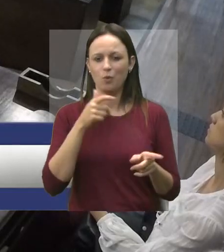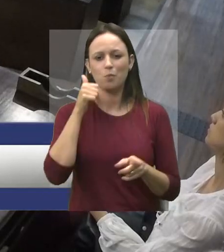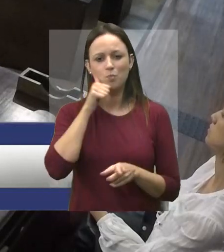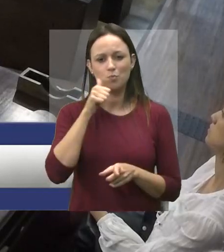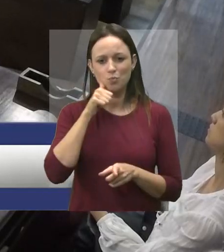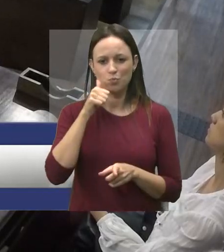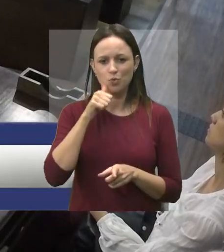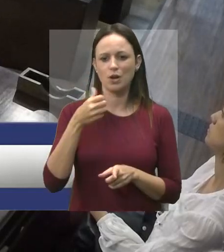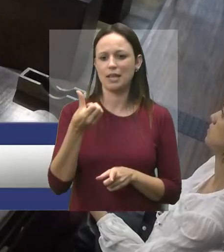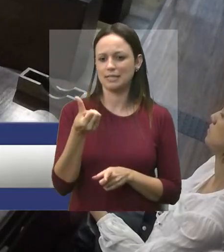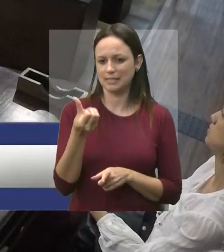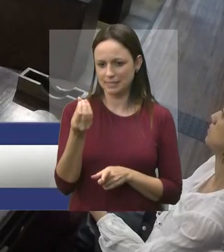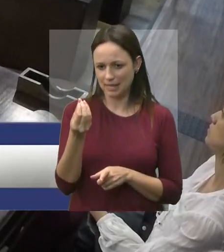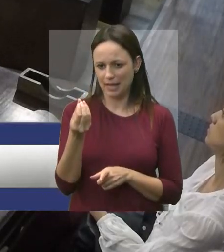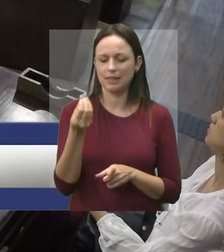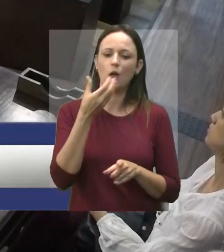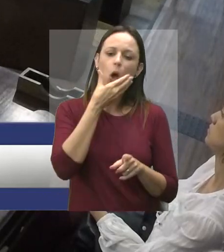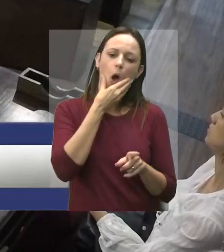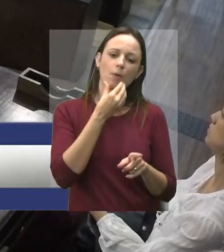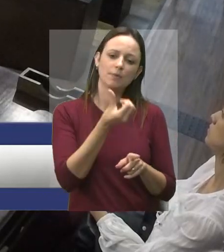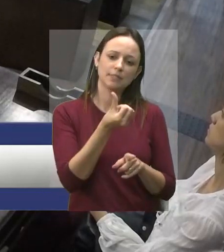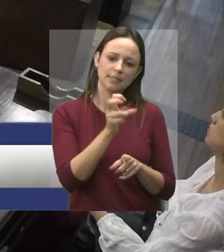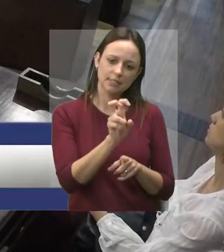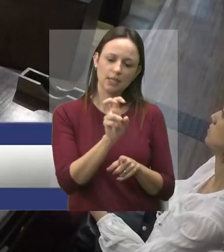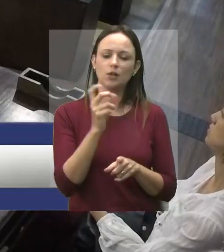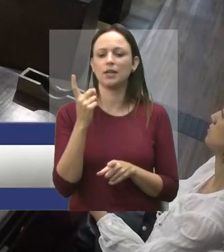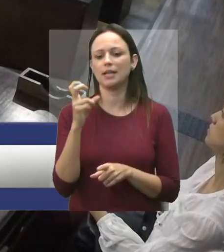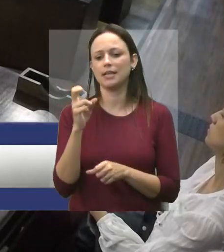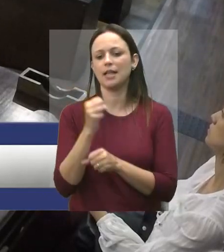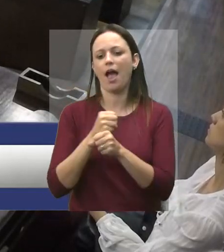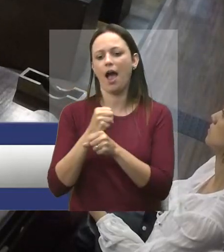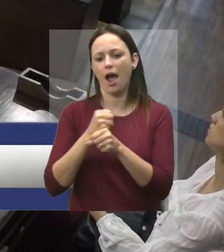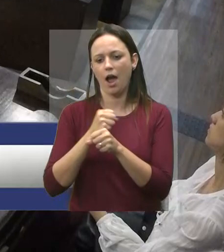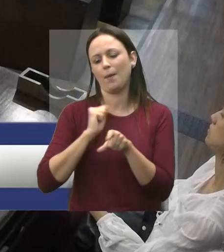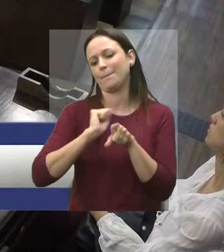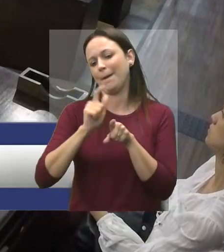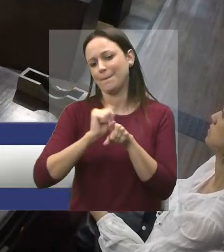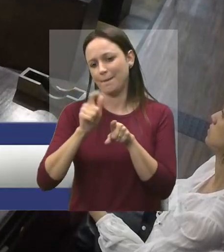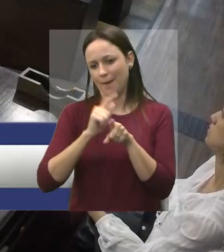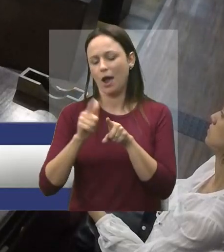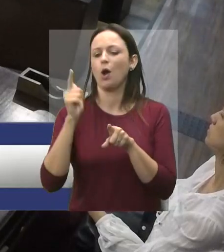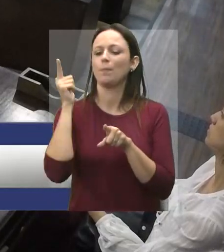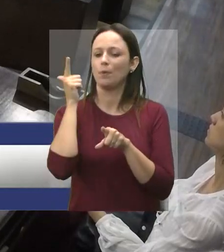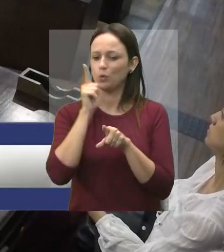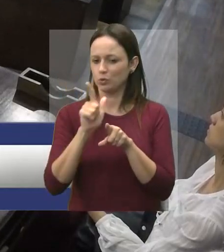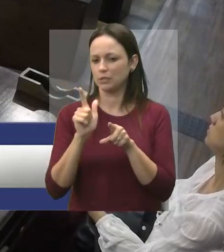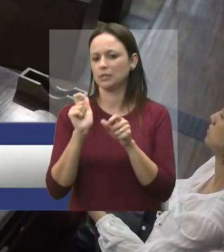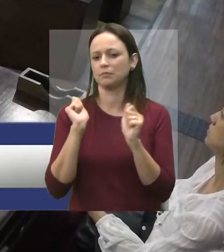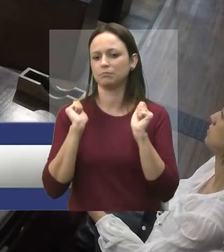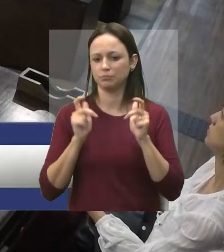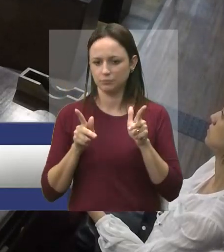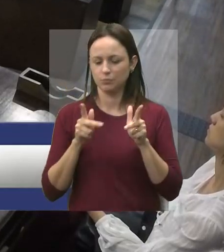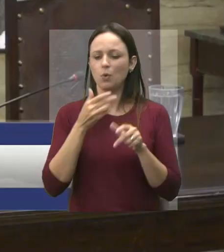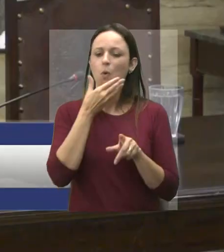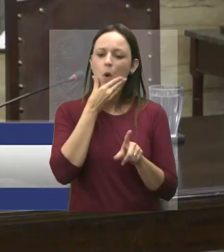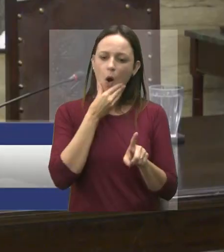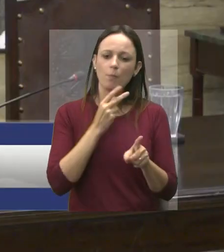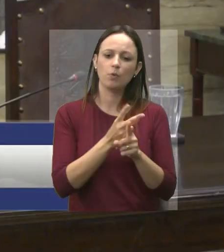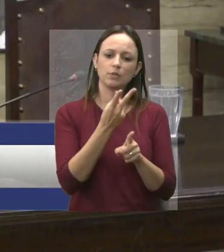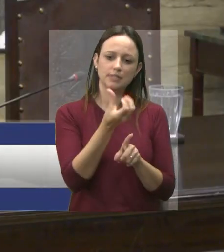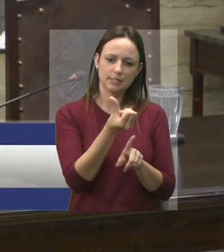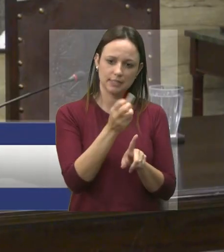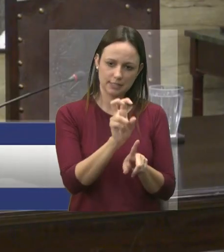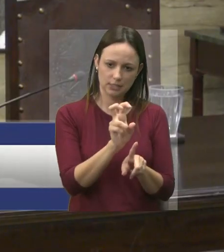homem com 65, 15 anos de contribuição para adquirir o direito do benefício. Homem vai continuar 65, mulher